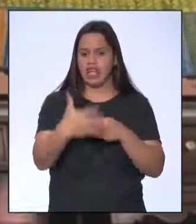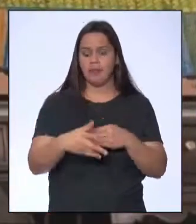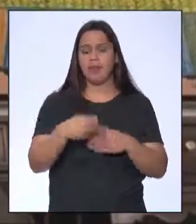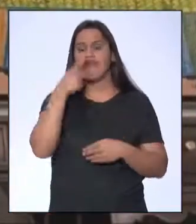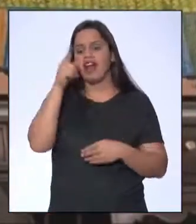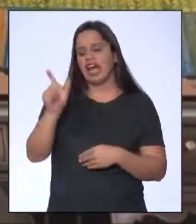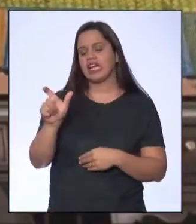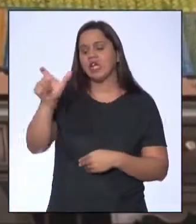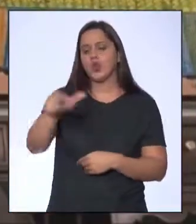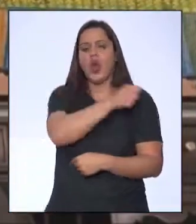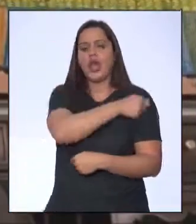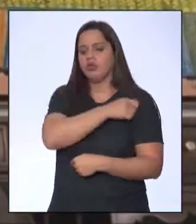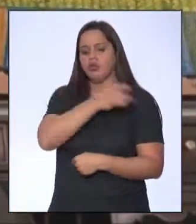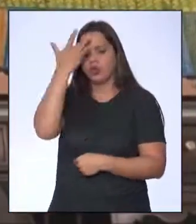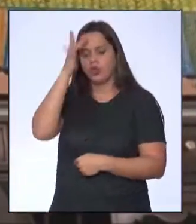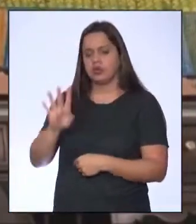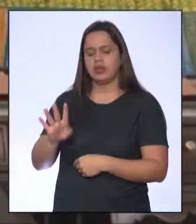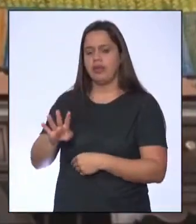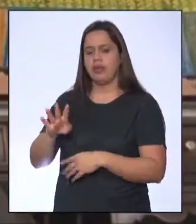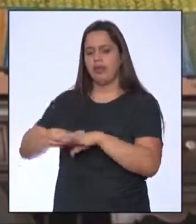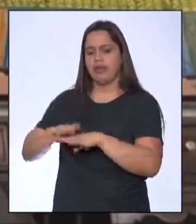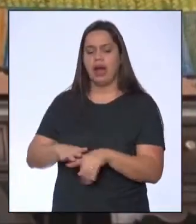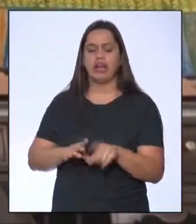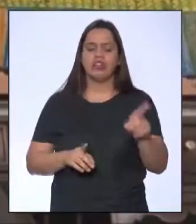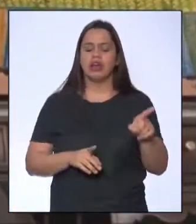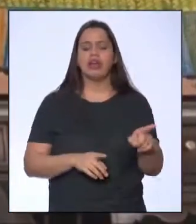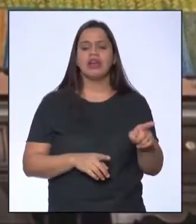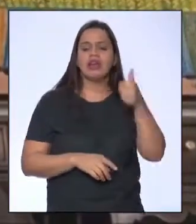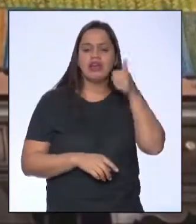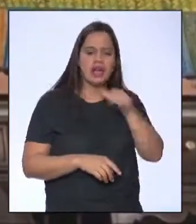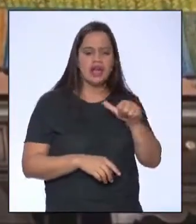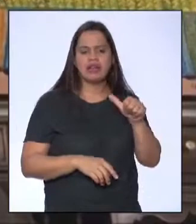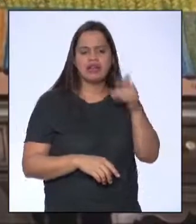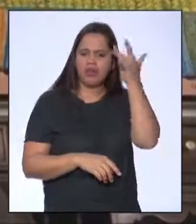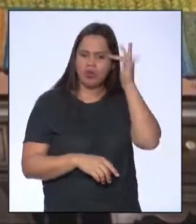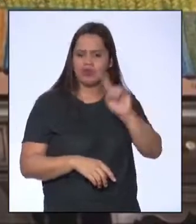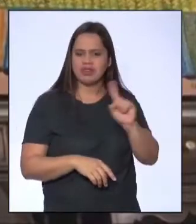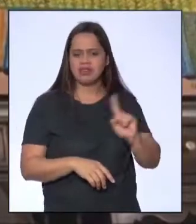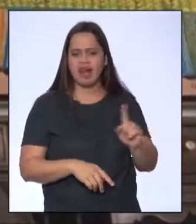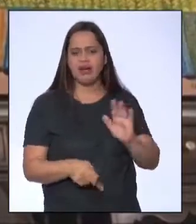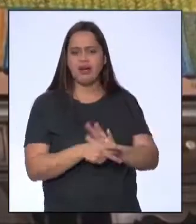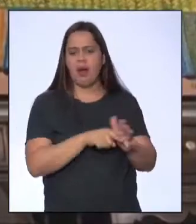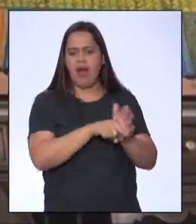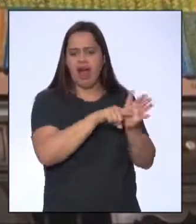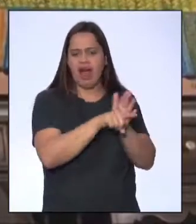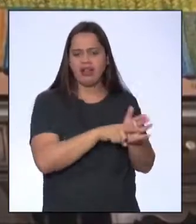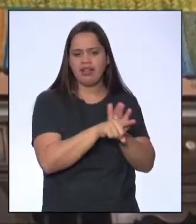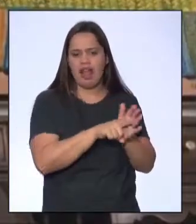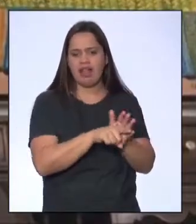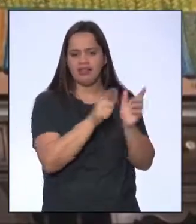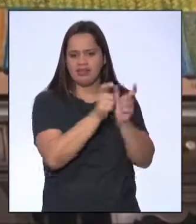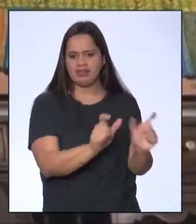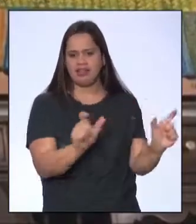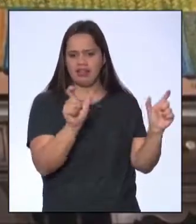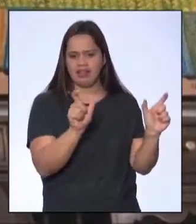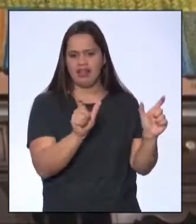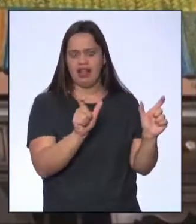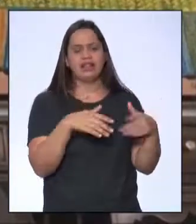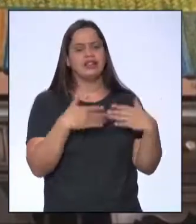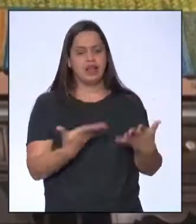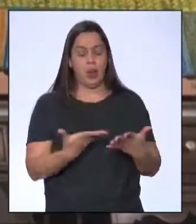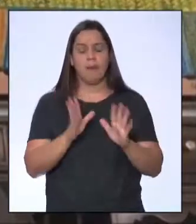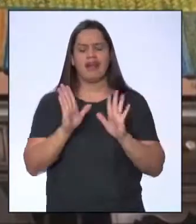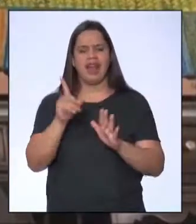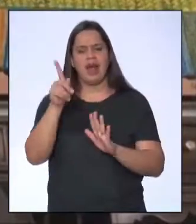sabe matemática ou que a Maria não sabe análise sintática. Talvez a gente não tenha, e é isso que a gente está tentando construir